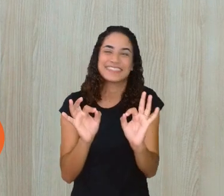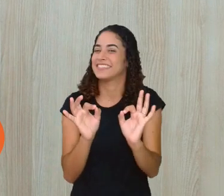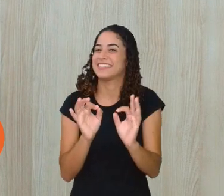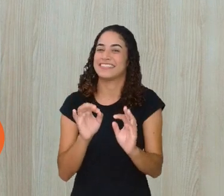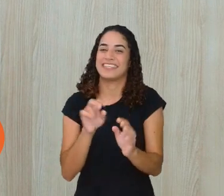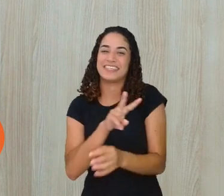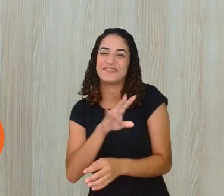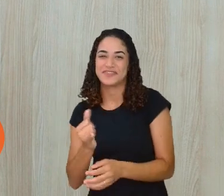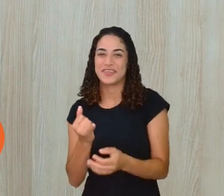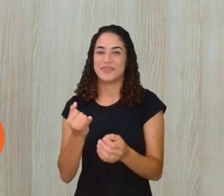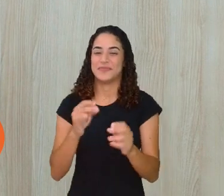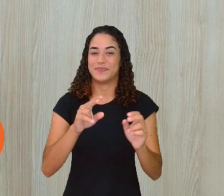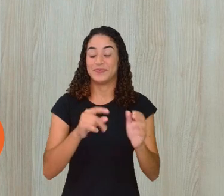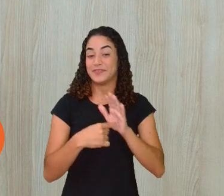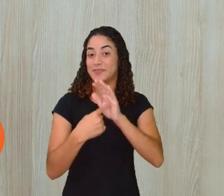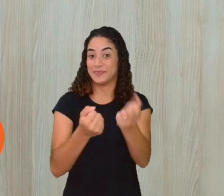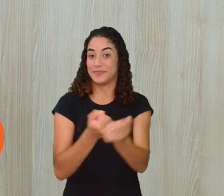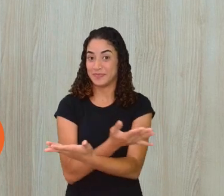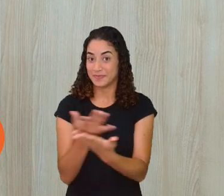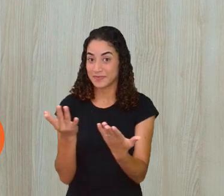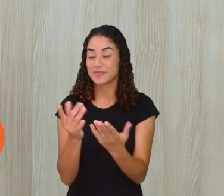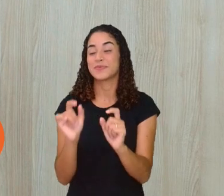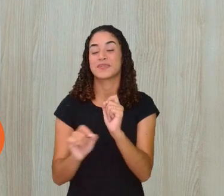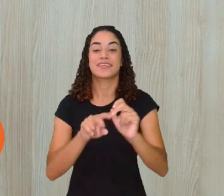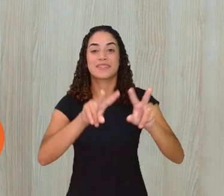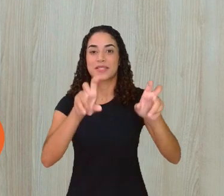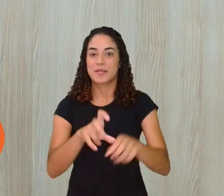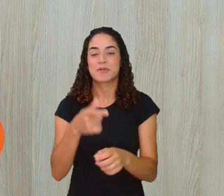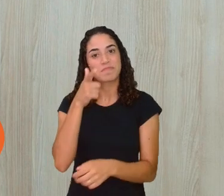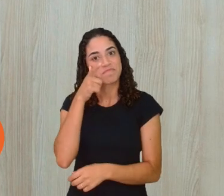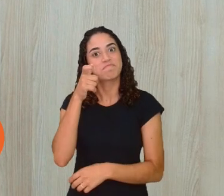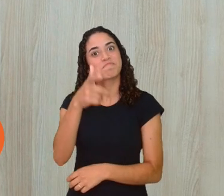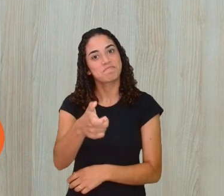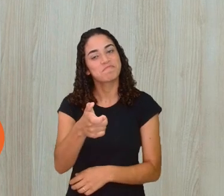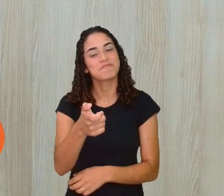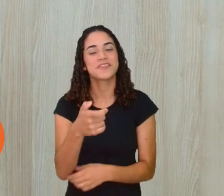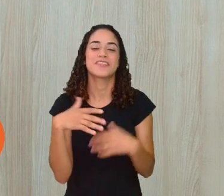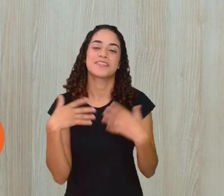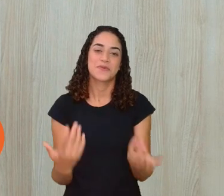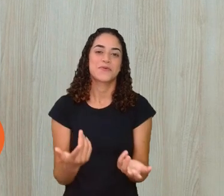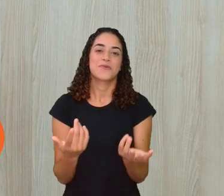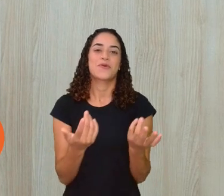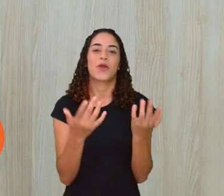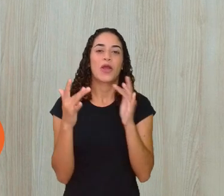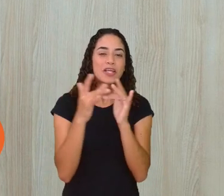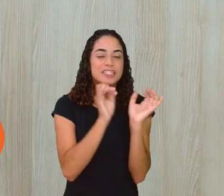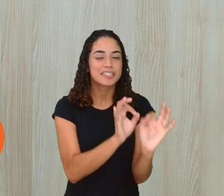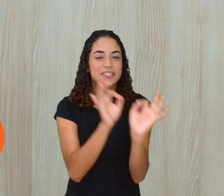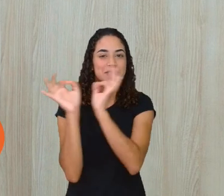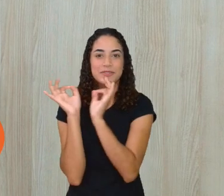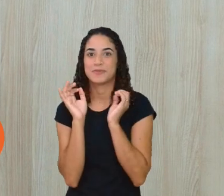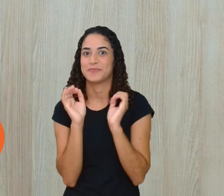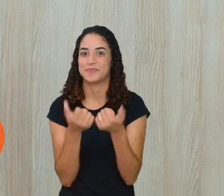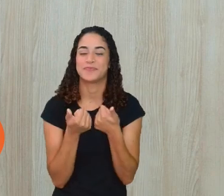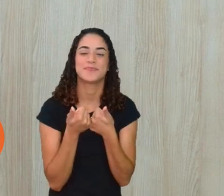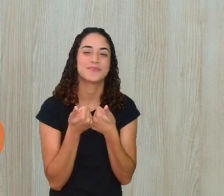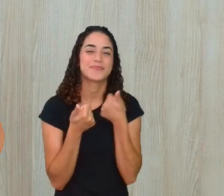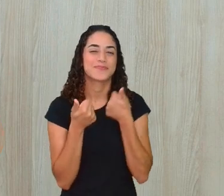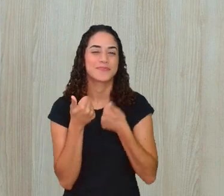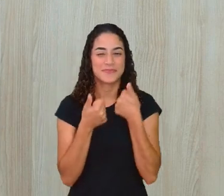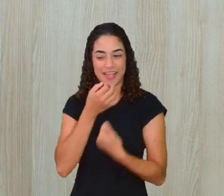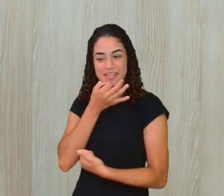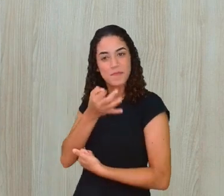trará para a gente um tema bem interessante hoje, né? Então fiquem aí conectados, tá bom? Isso, mandem os